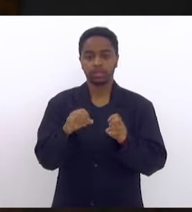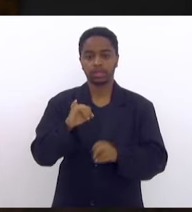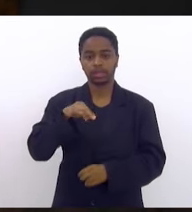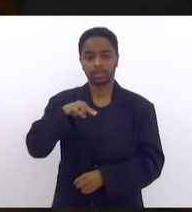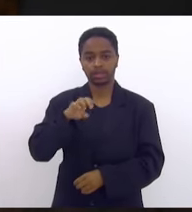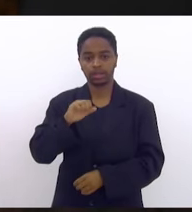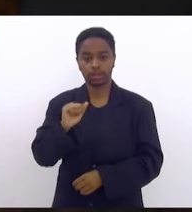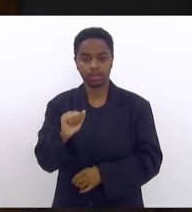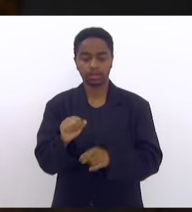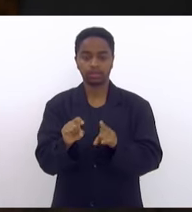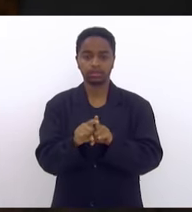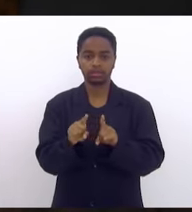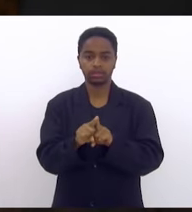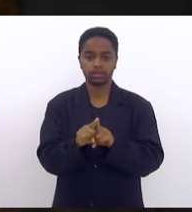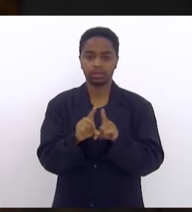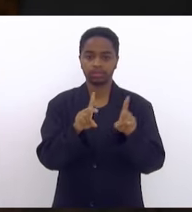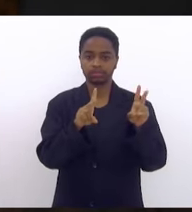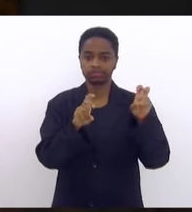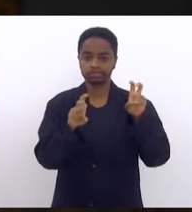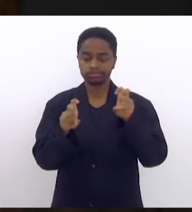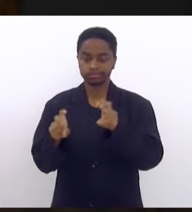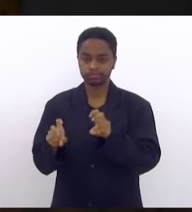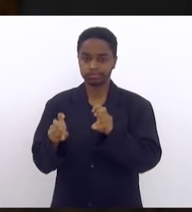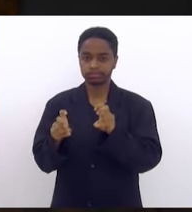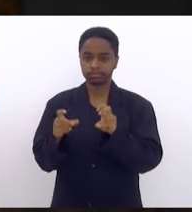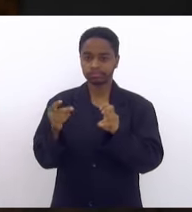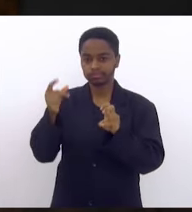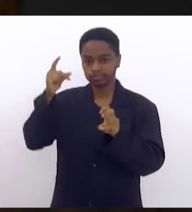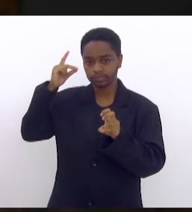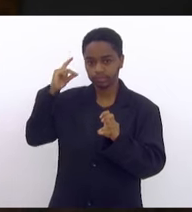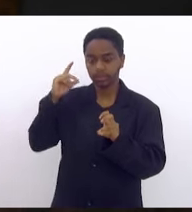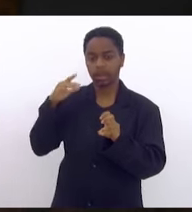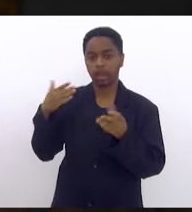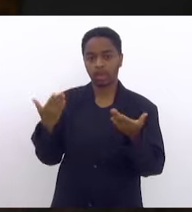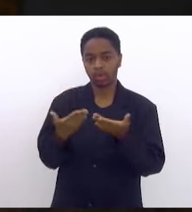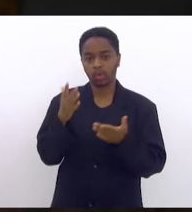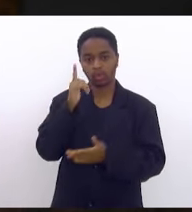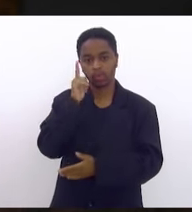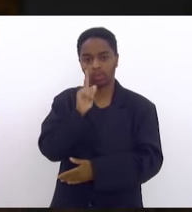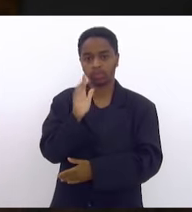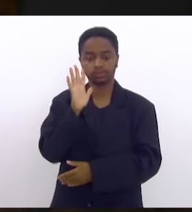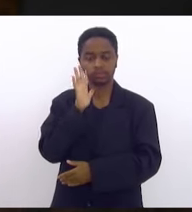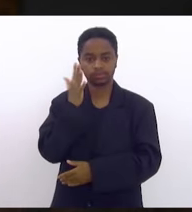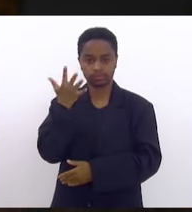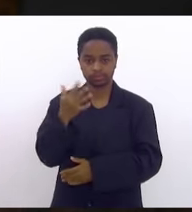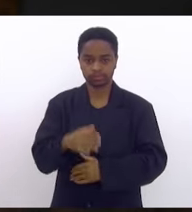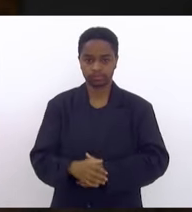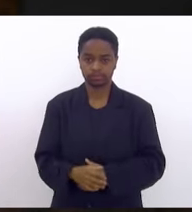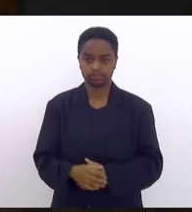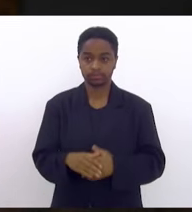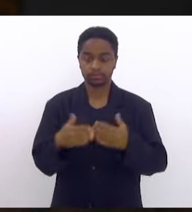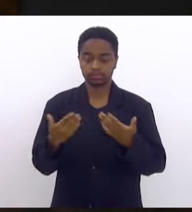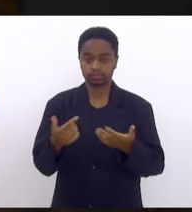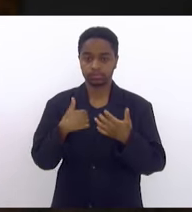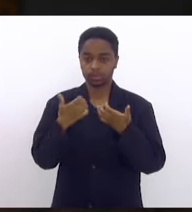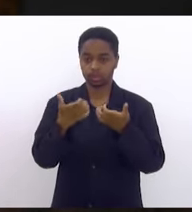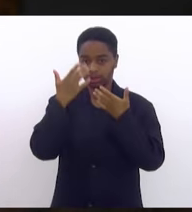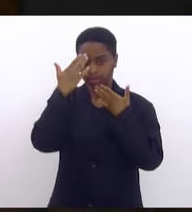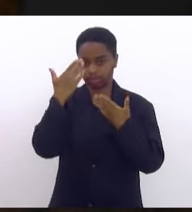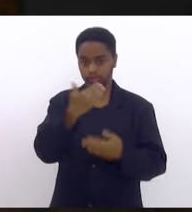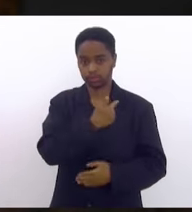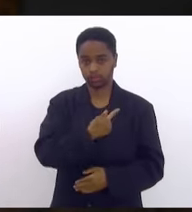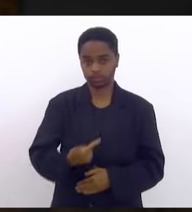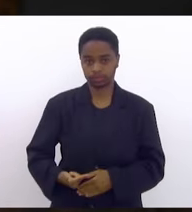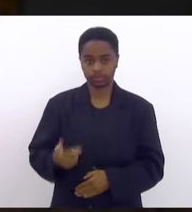na cidade. São questões antigas na cidade que estão sendo muito sensíveis em resolver. Então, quero aqui agradecer ao governador